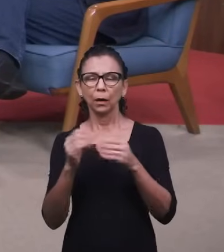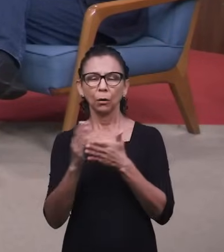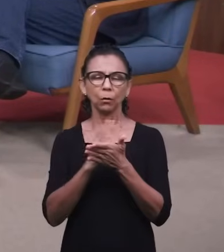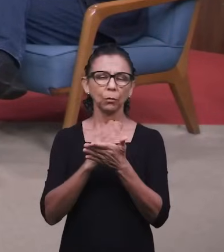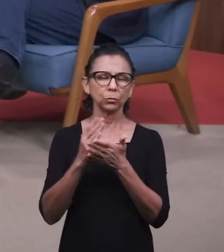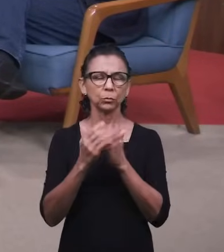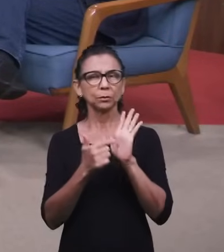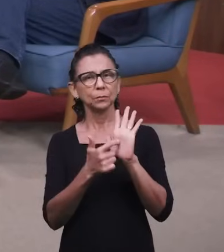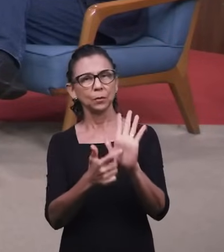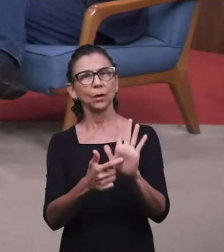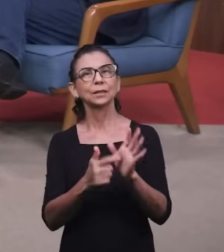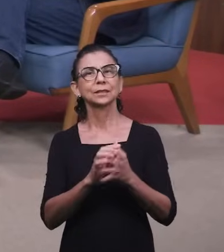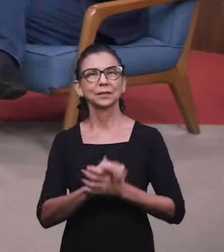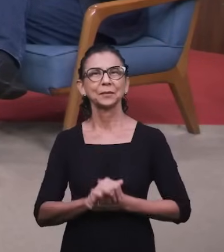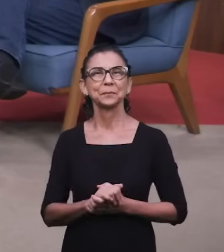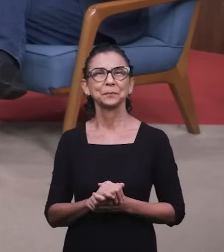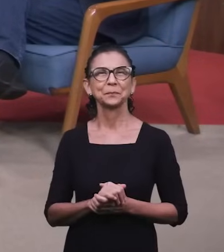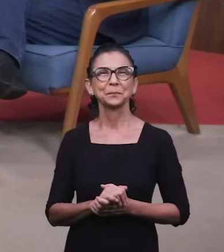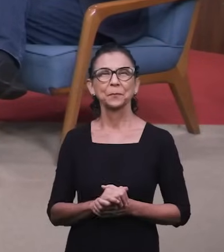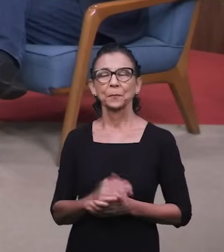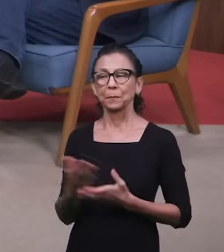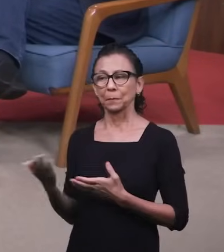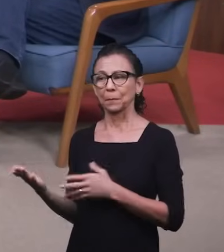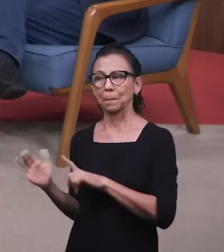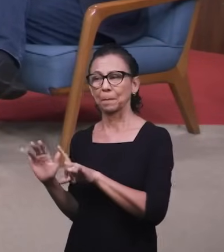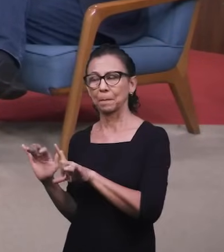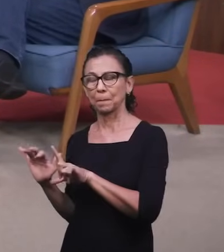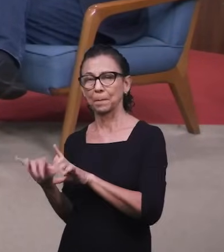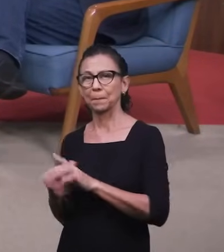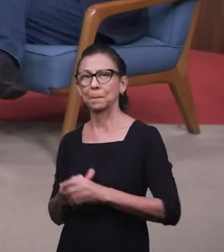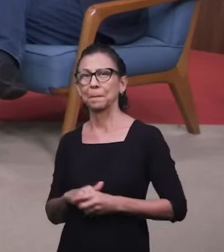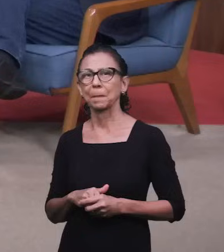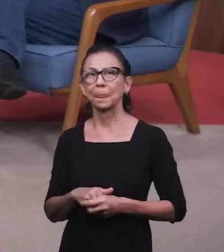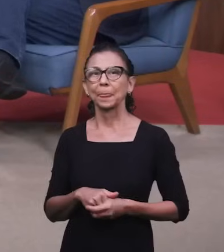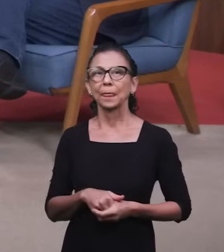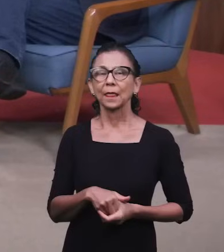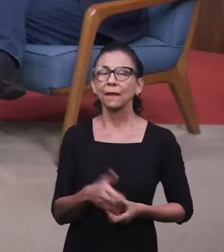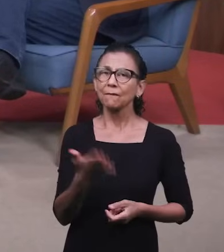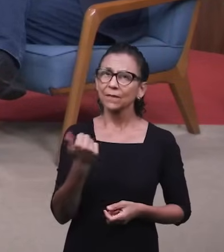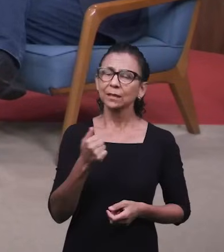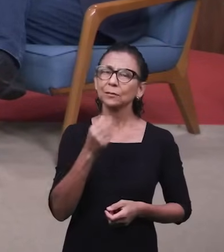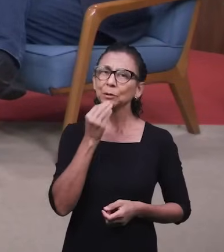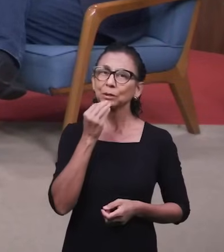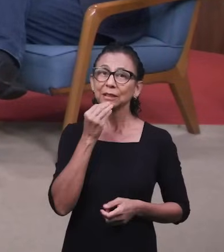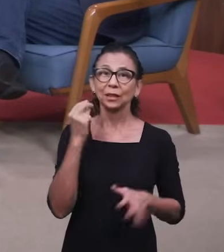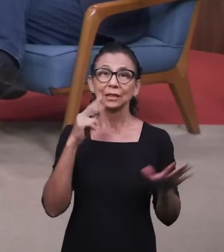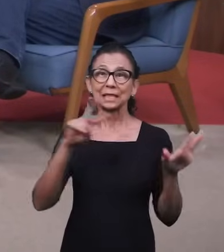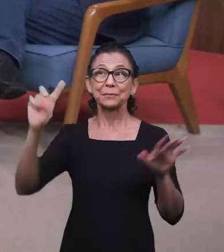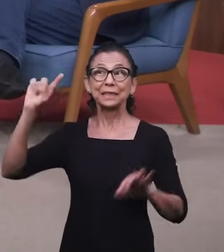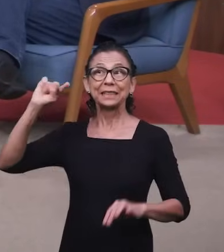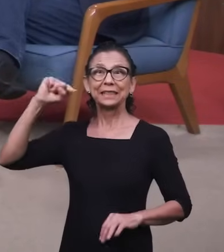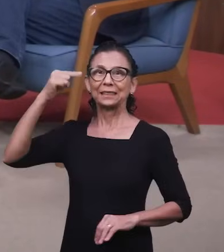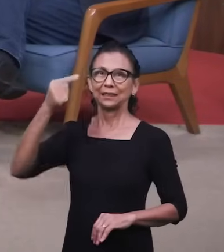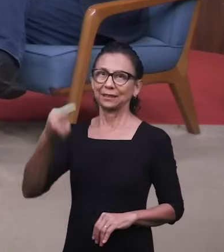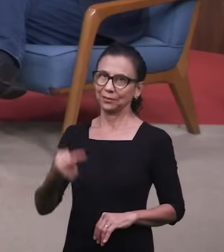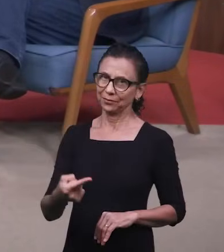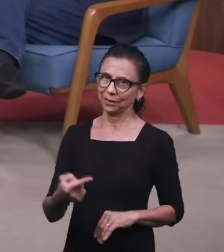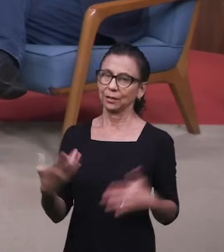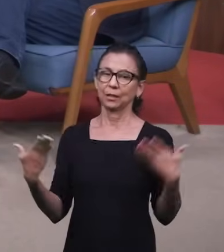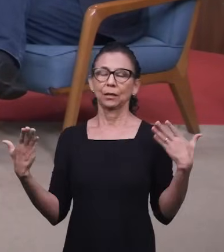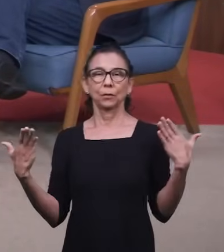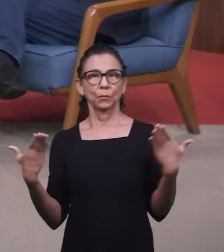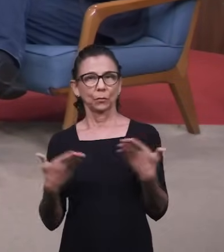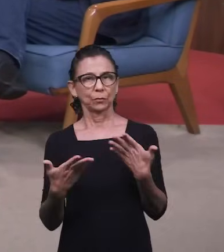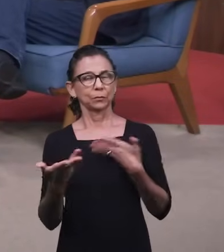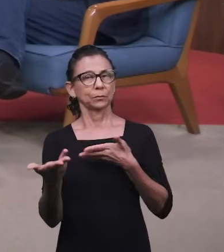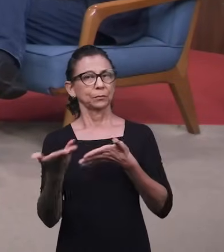aqui a cada programa. E o QR Code está aí na tela para você ter a oportunidade de participar do programa da semana que vem. Hoje nós